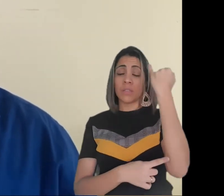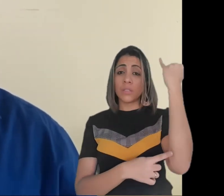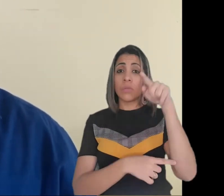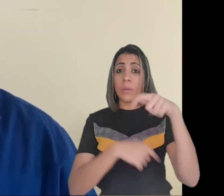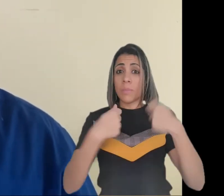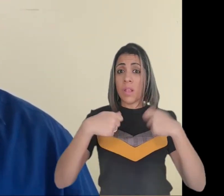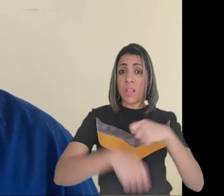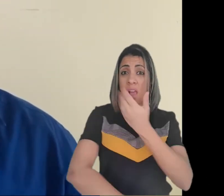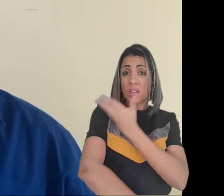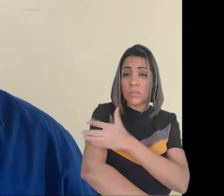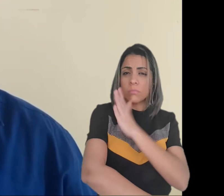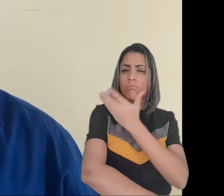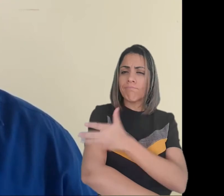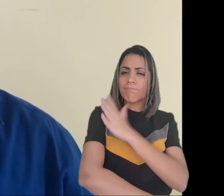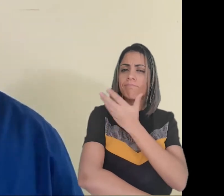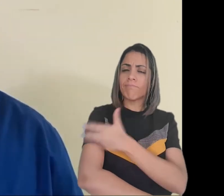ela precisa ser treinada.